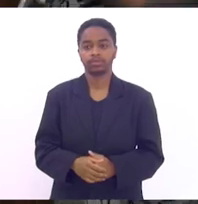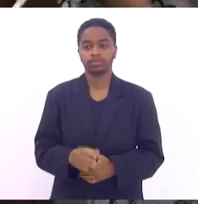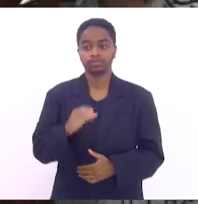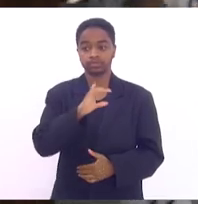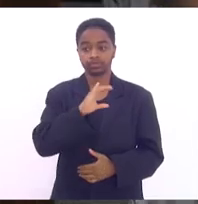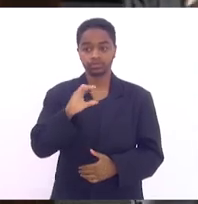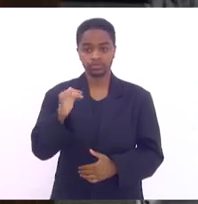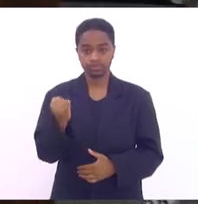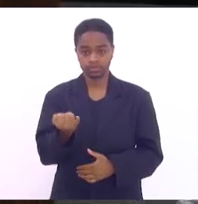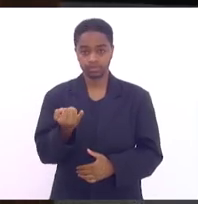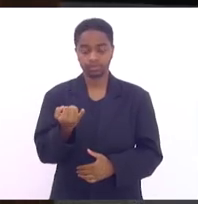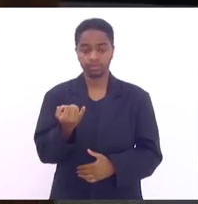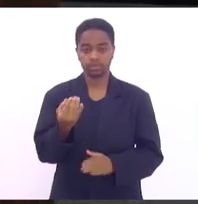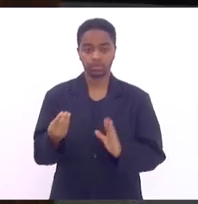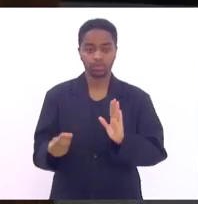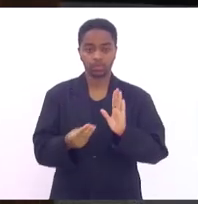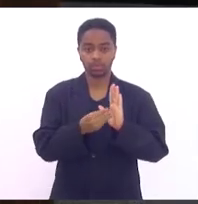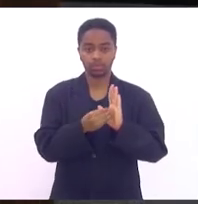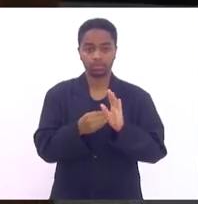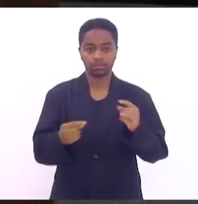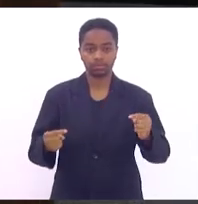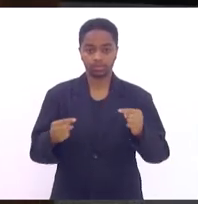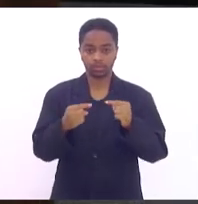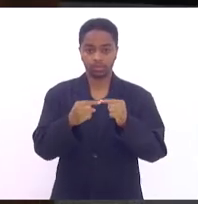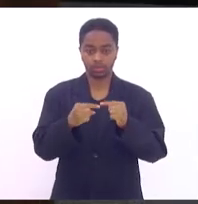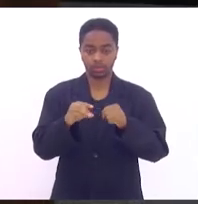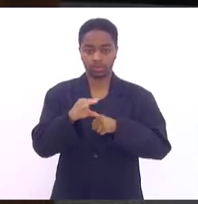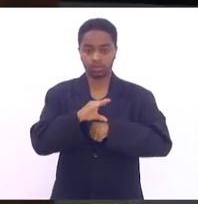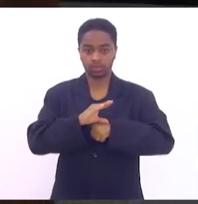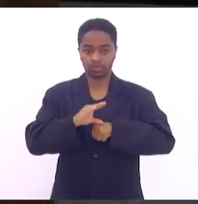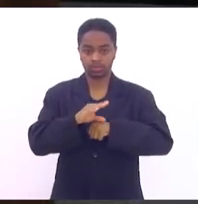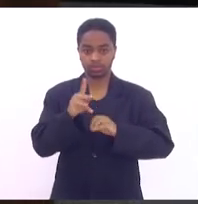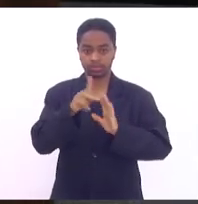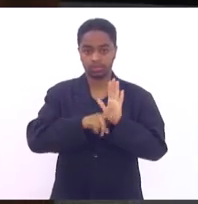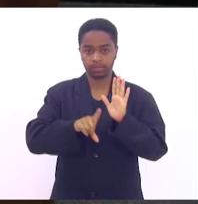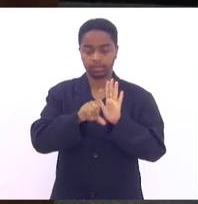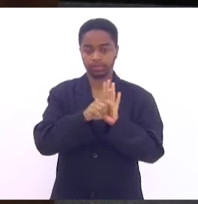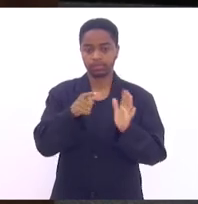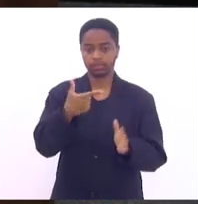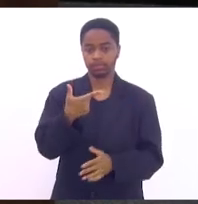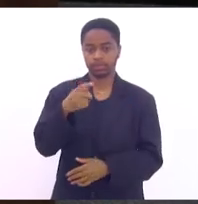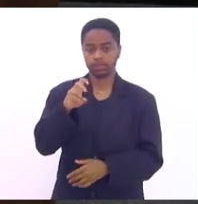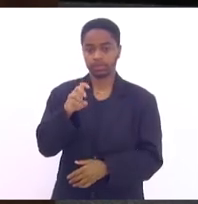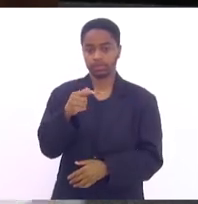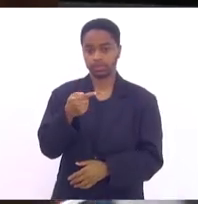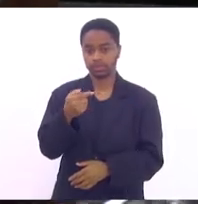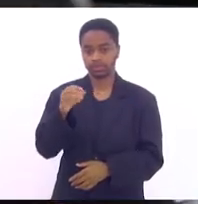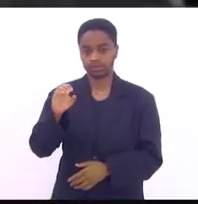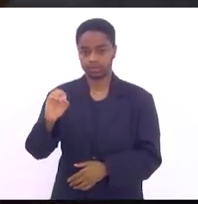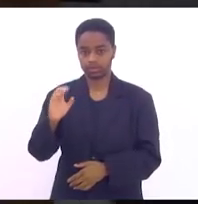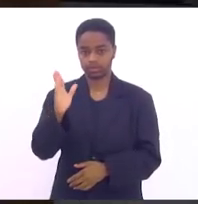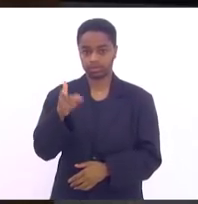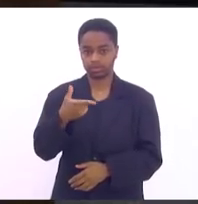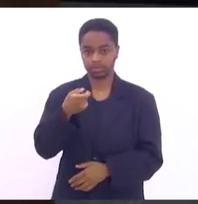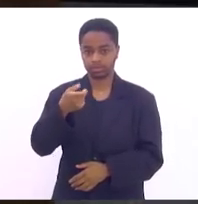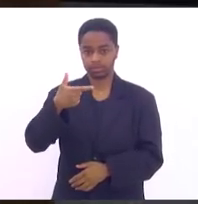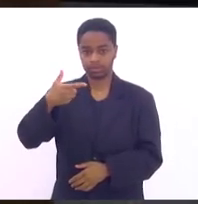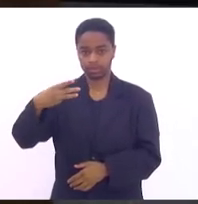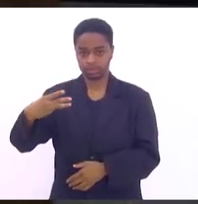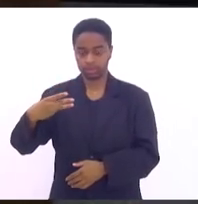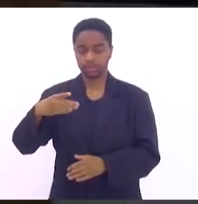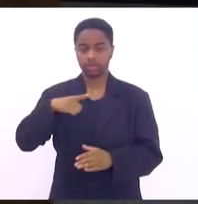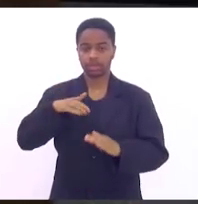Justiça deu pela constitucionalidade do PL 2570 de 23, com emenda